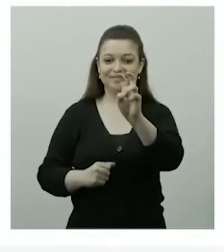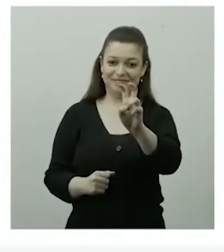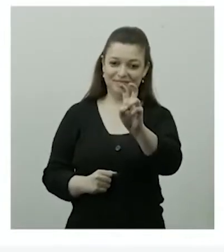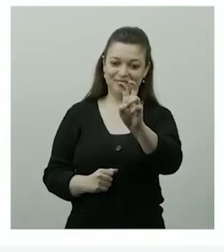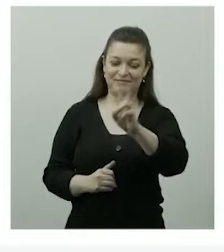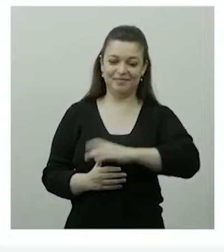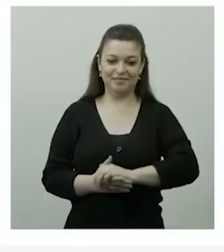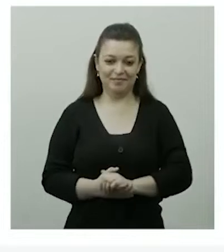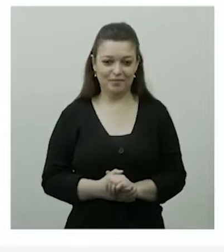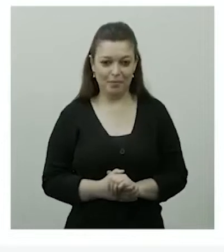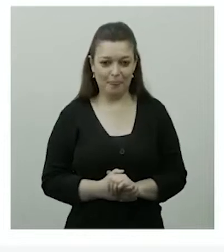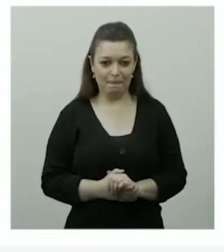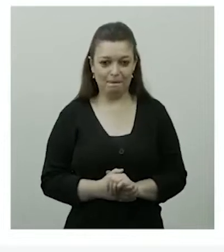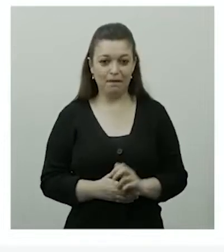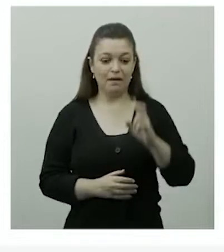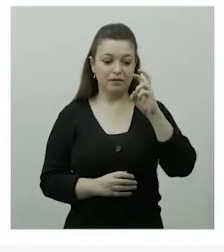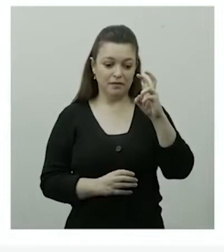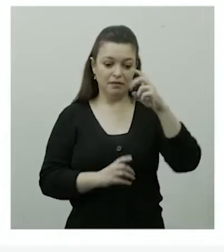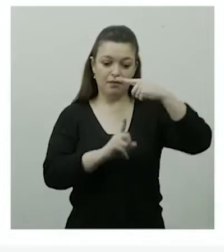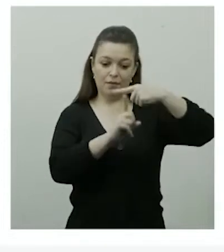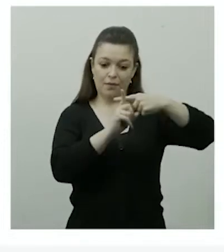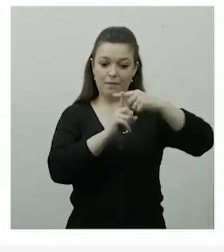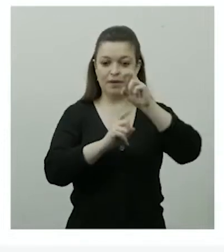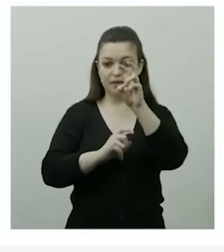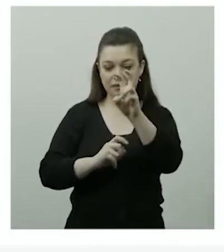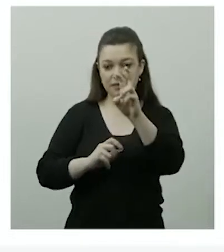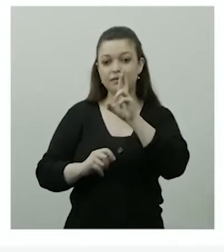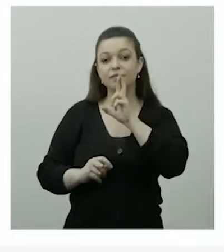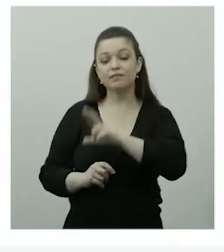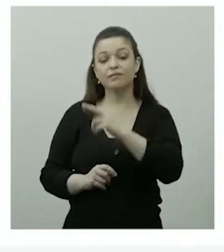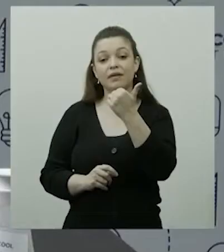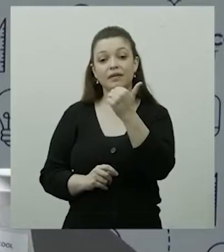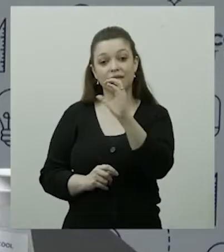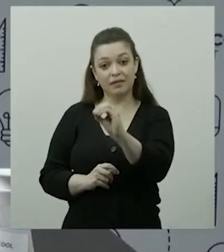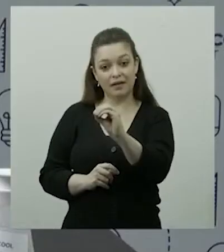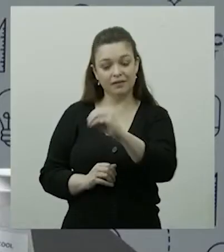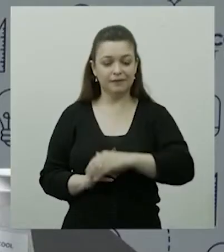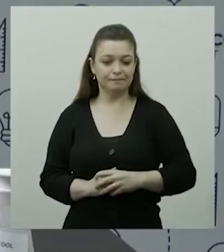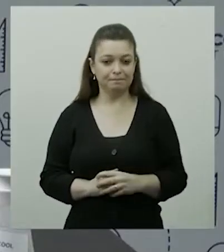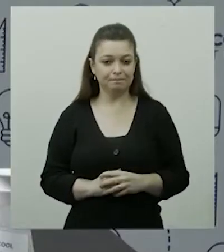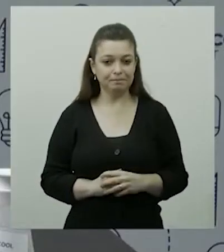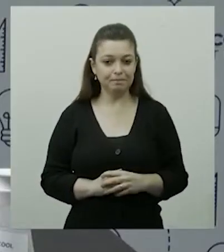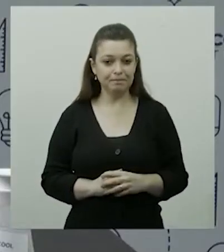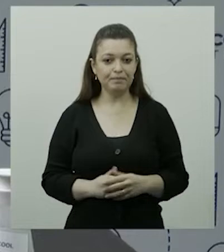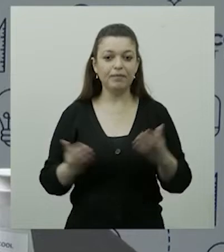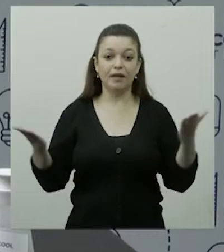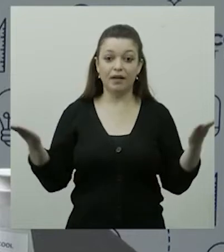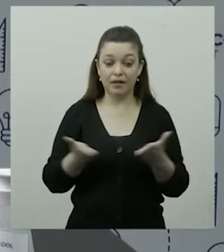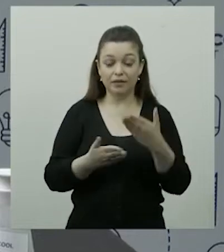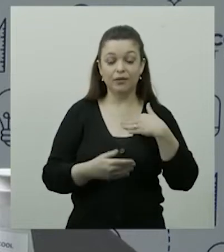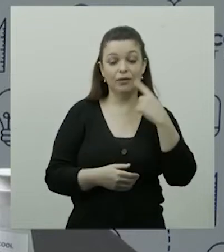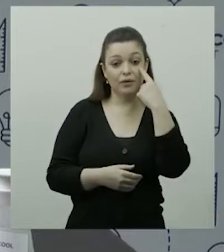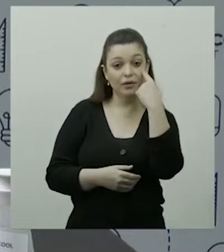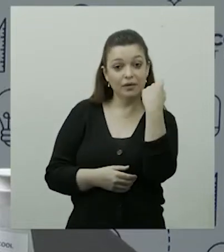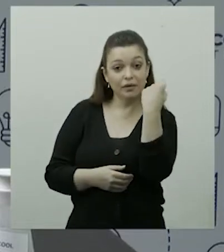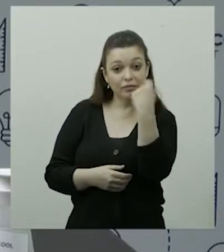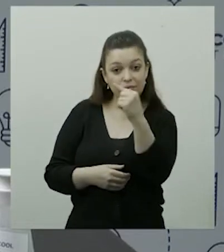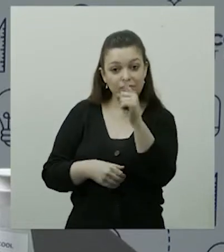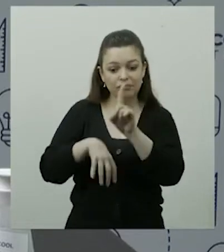5. 5 mais 5 é igual a 10. Então, agora vamos descobrir esse foguete